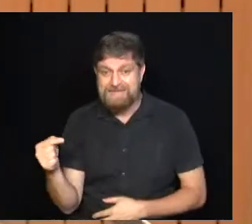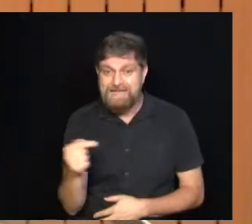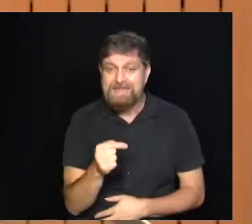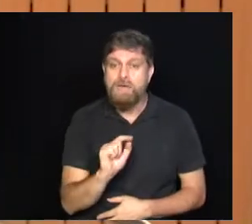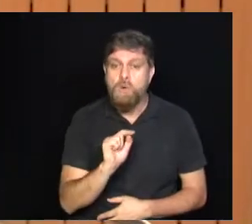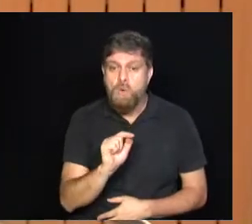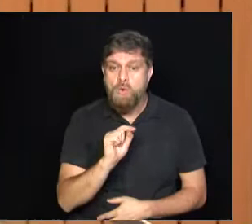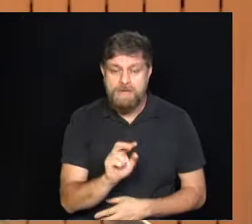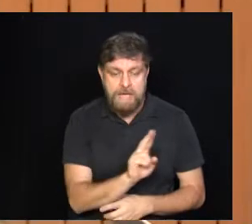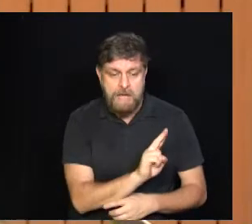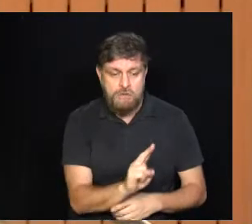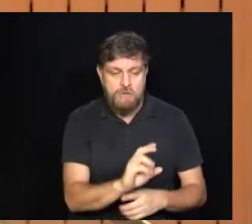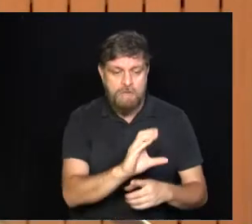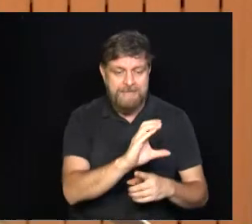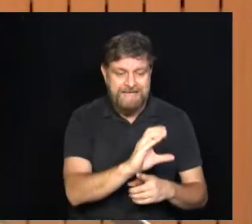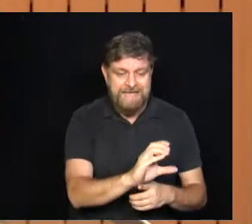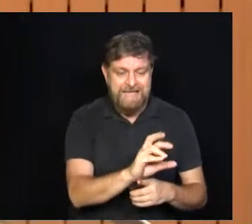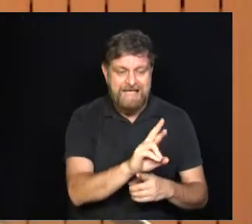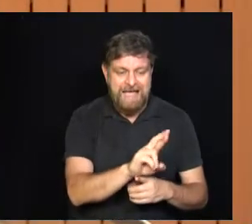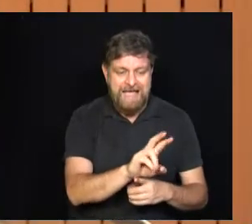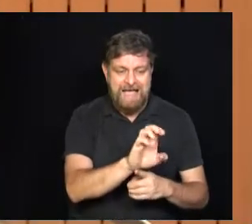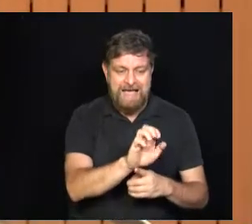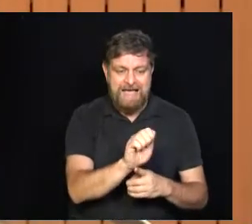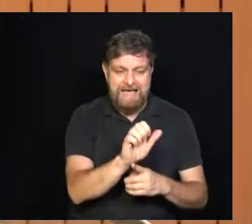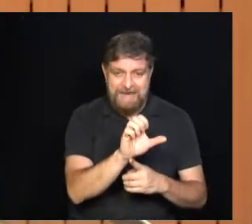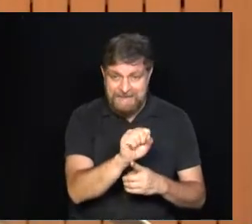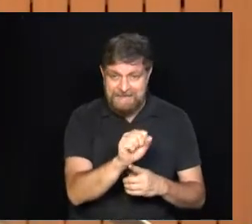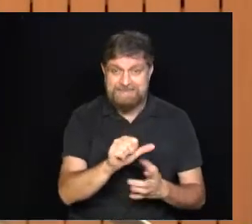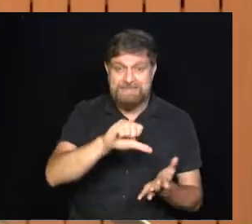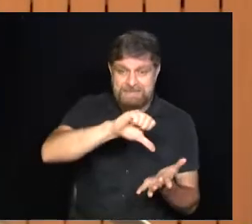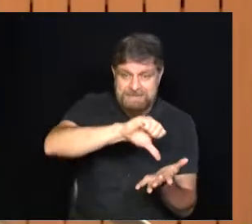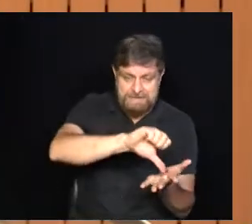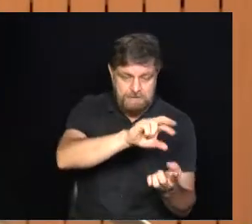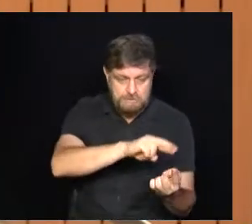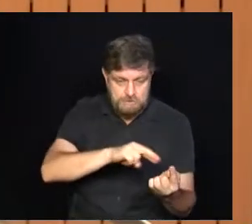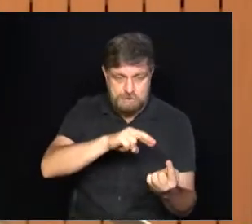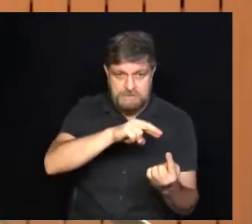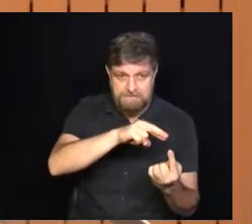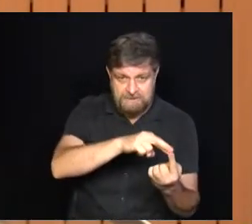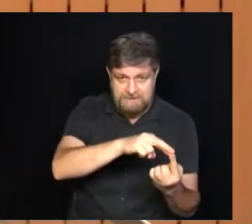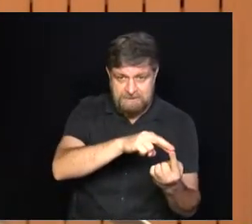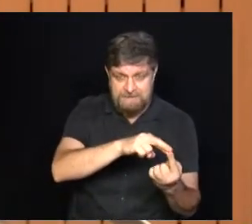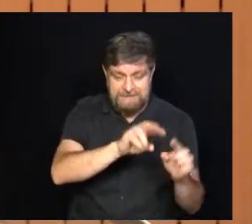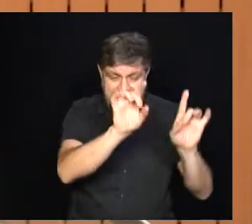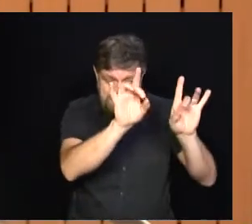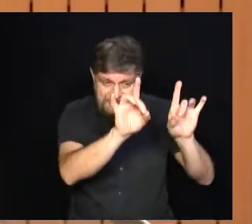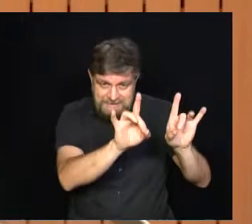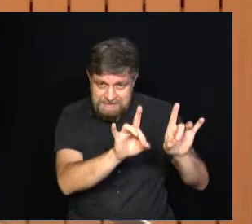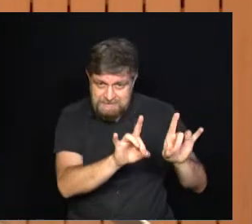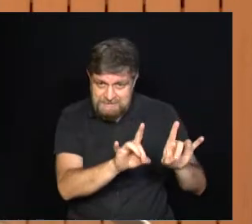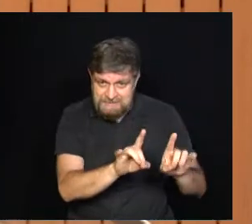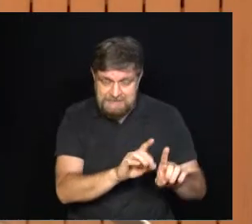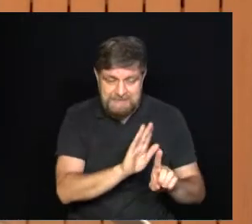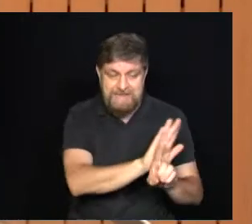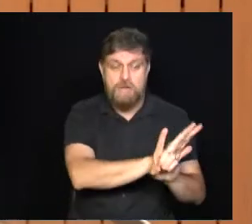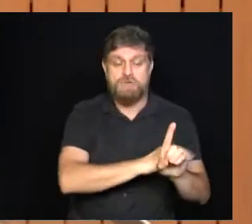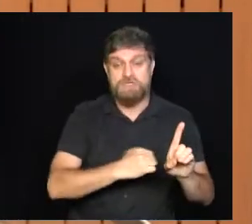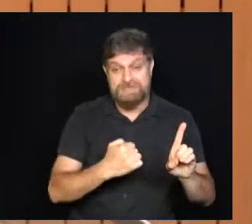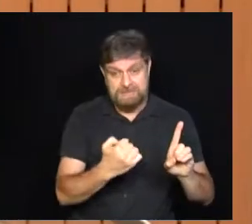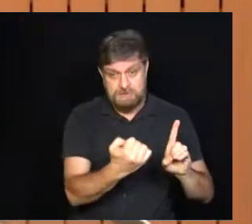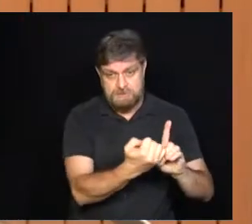como bem disse a secretária. Os CREAs são os centros de referência especializados da assistência